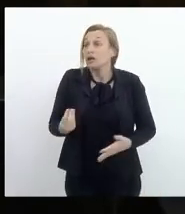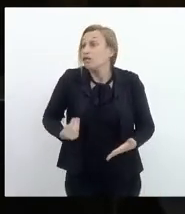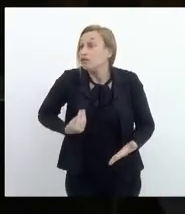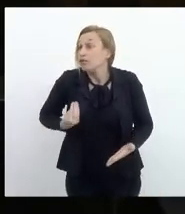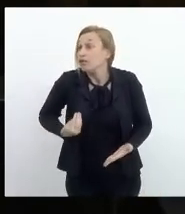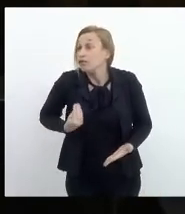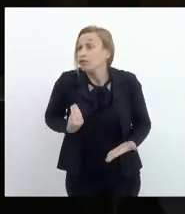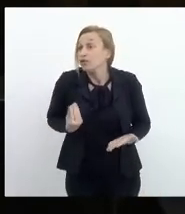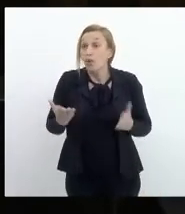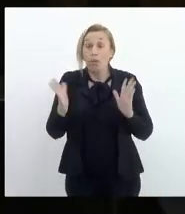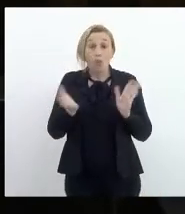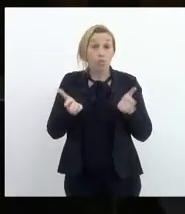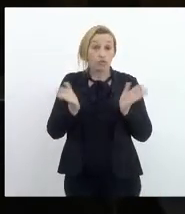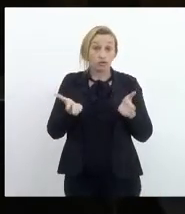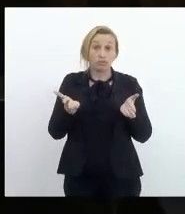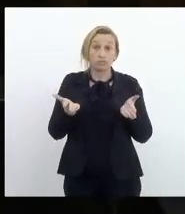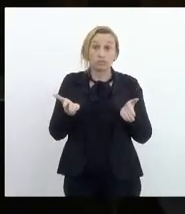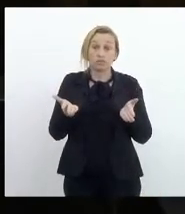vivo